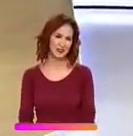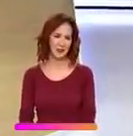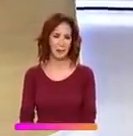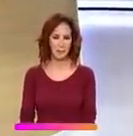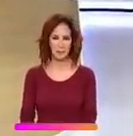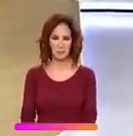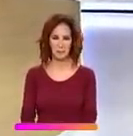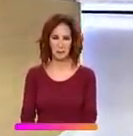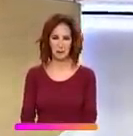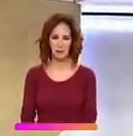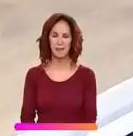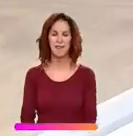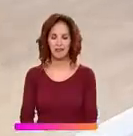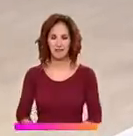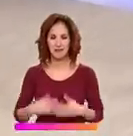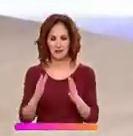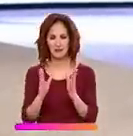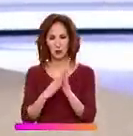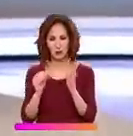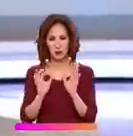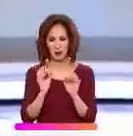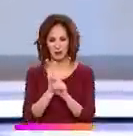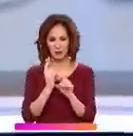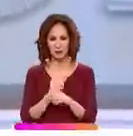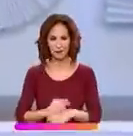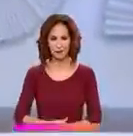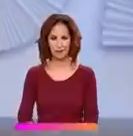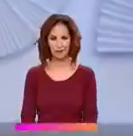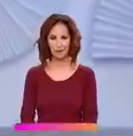eu. Pé na esquerda, 5, 6, 7, bora.